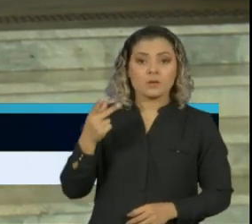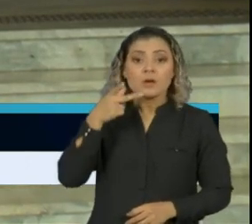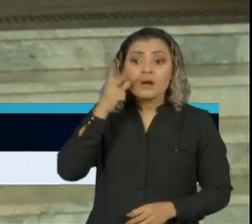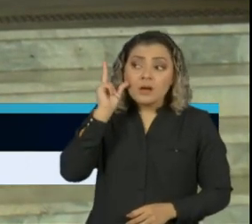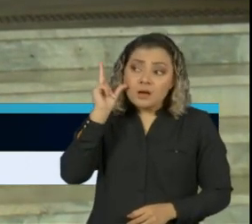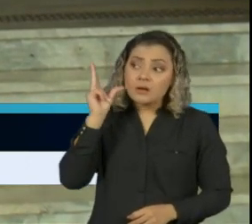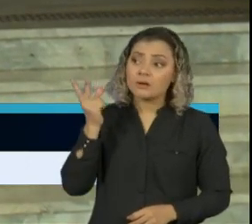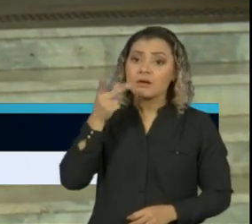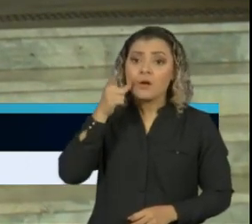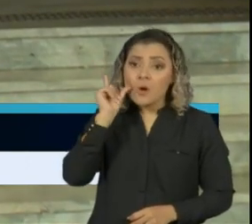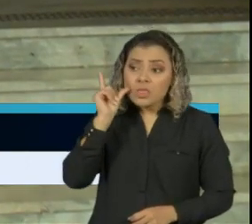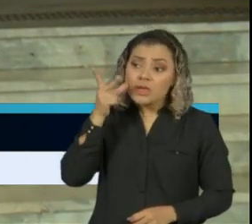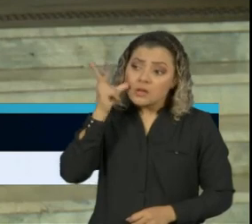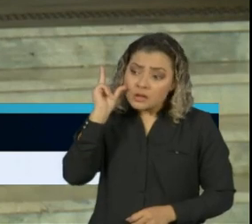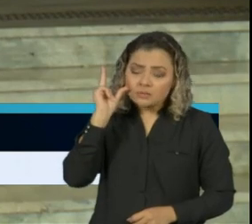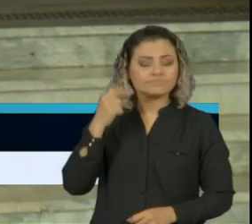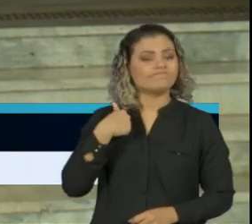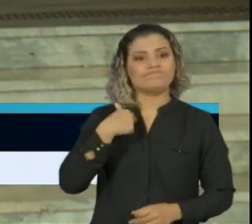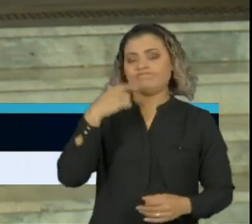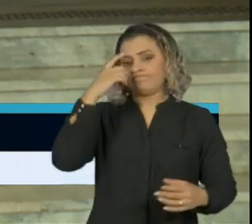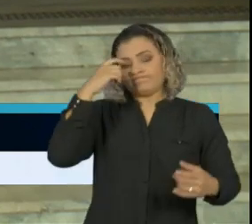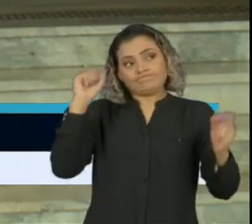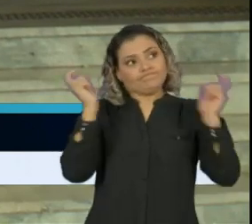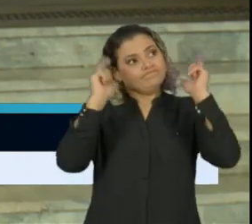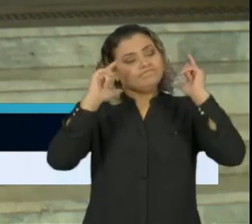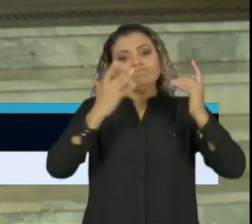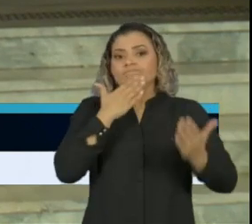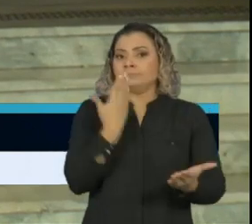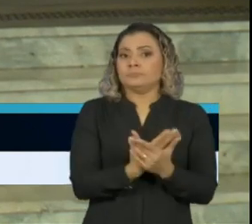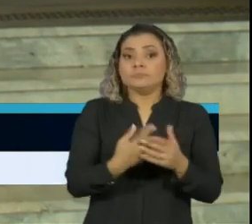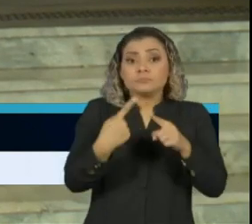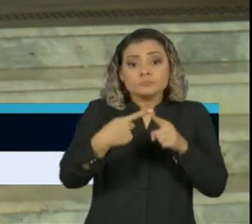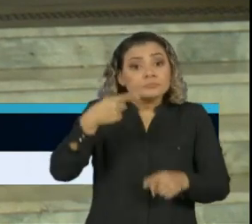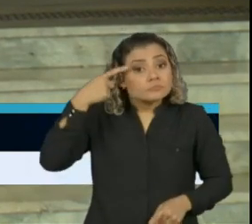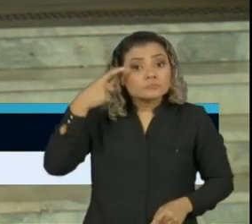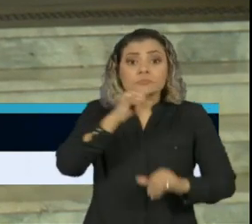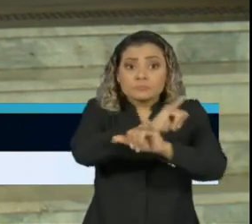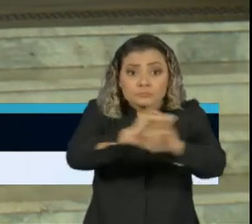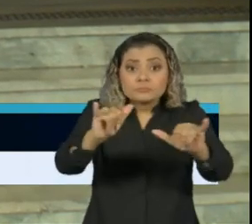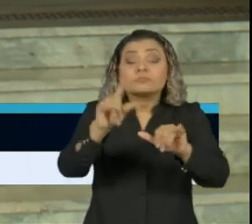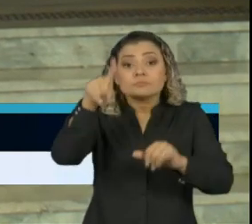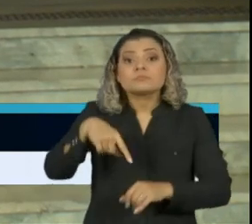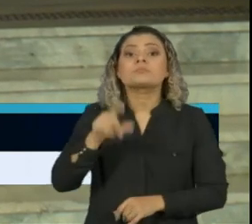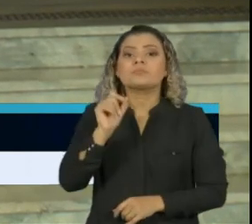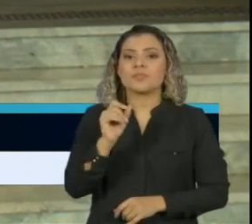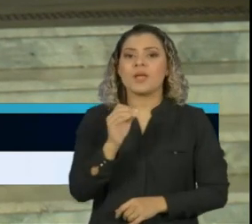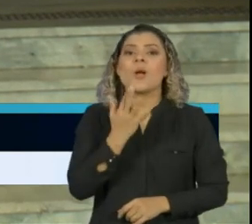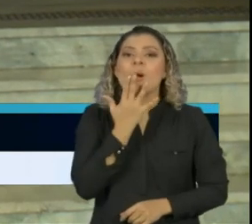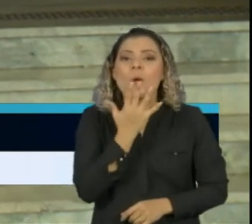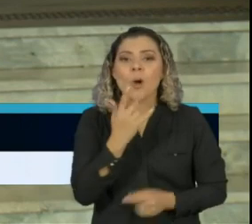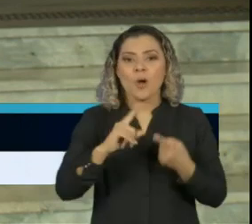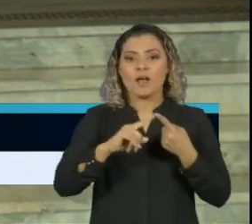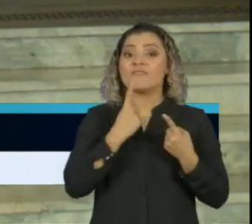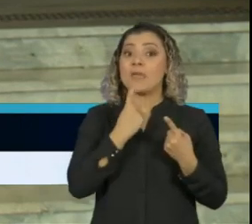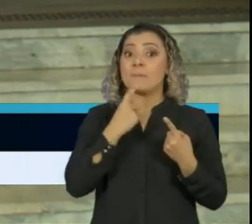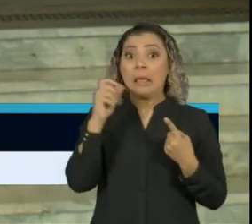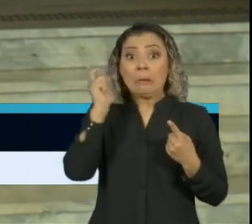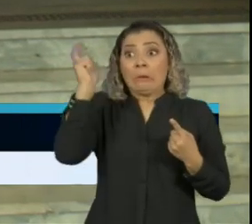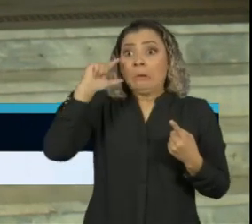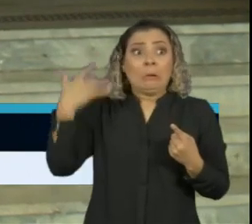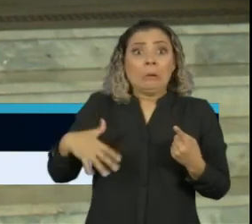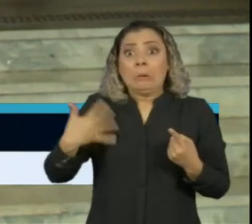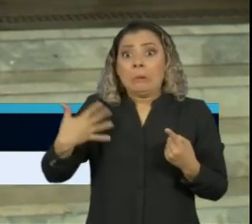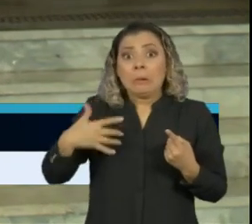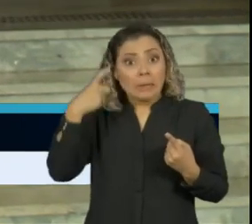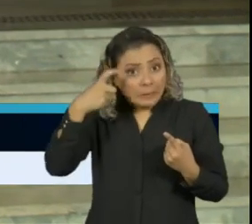categóricos, que o governador claramente sinalizou como amarelo, Além disto, que não é uma sensação, são